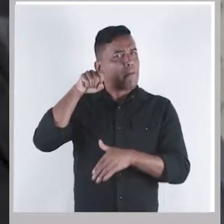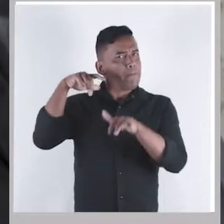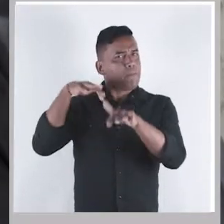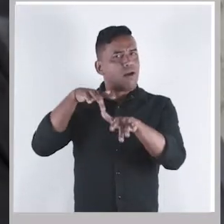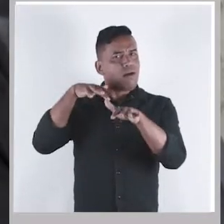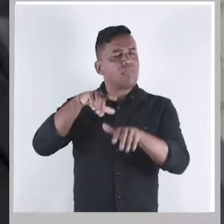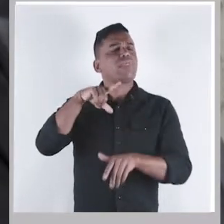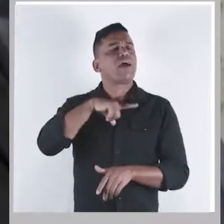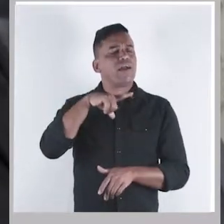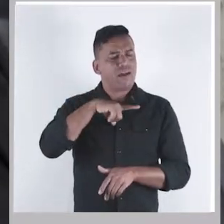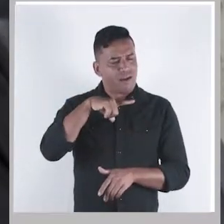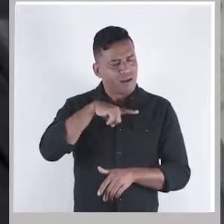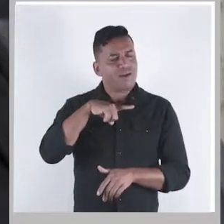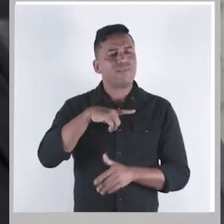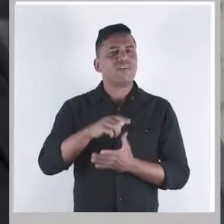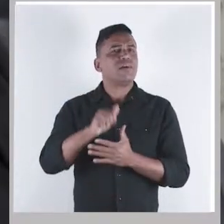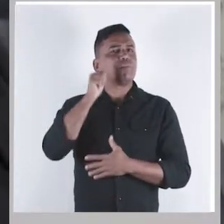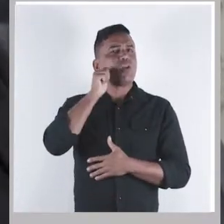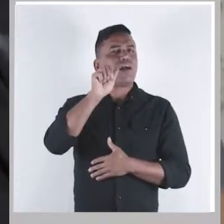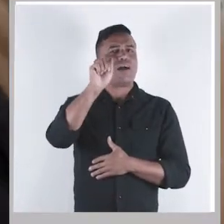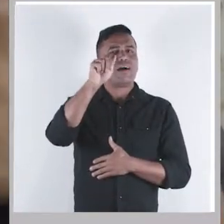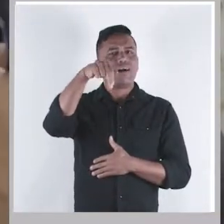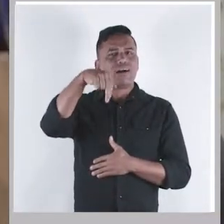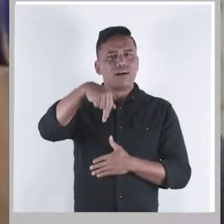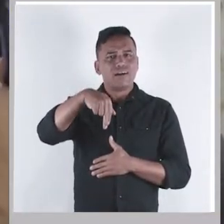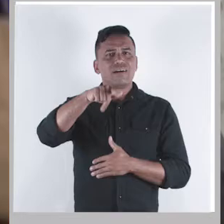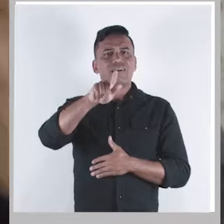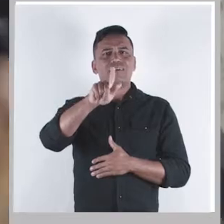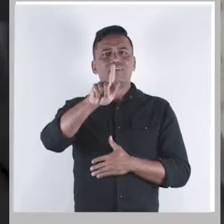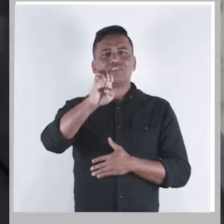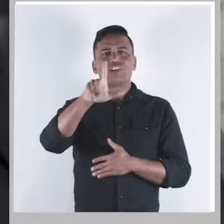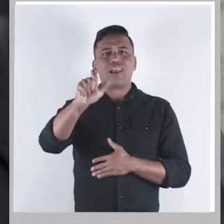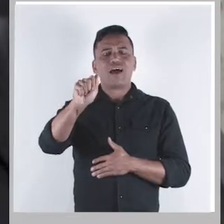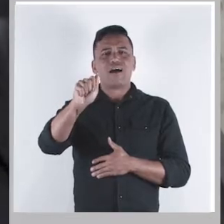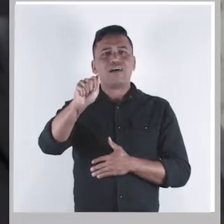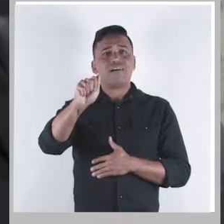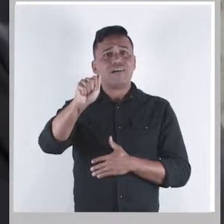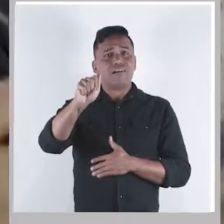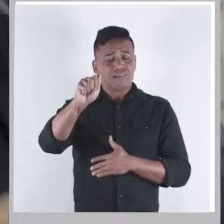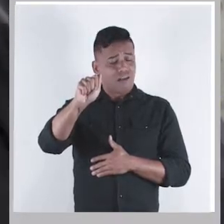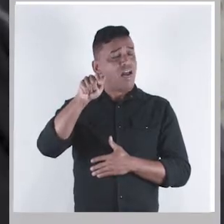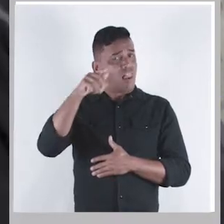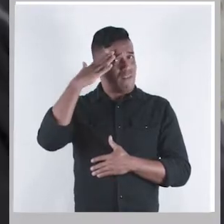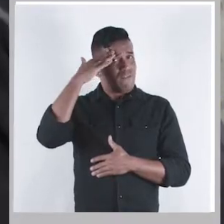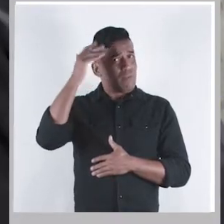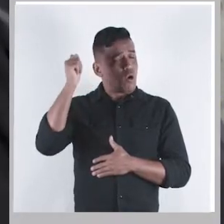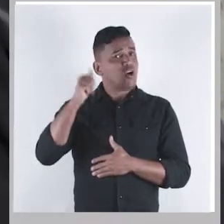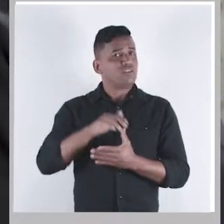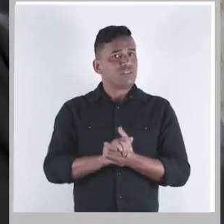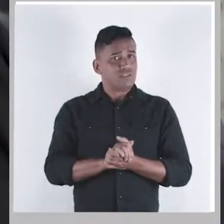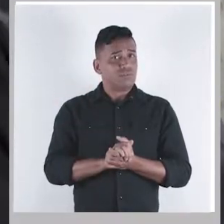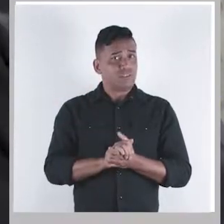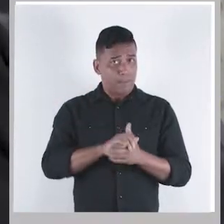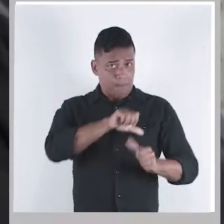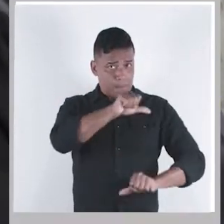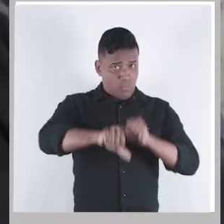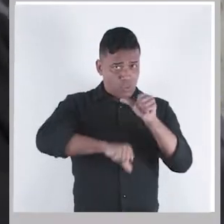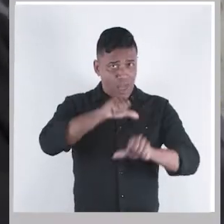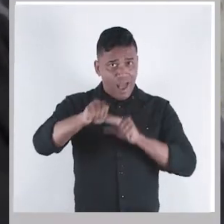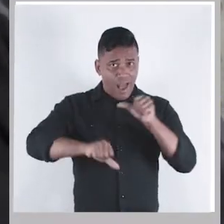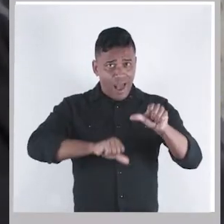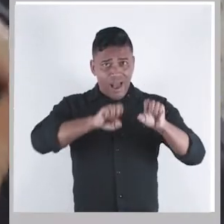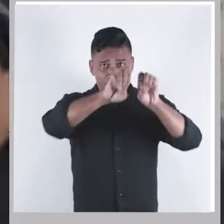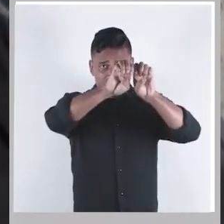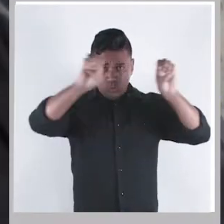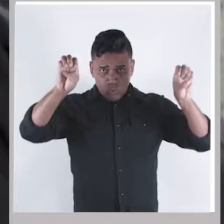as universidades, né, a partir das ações afirmativas. Eu, inclusive, voltei a estudar por conta das ações afirmativas, né? Sim. Eu